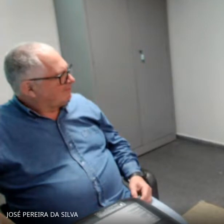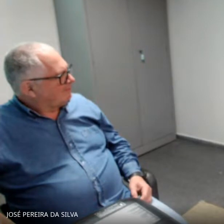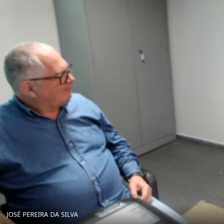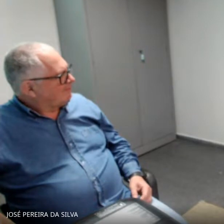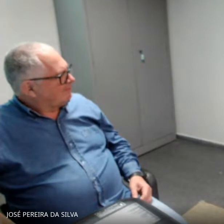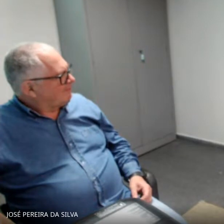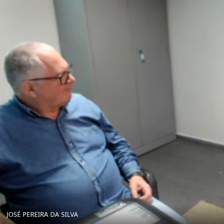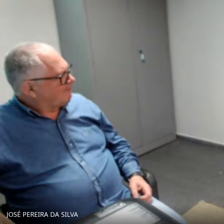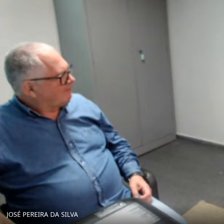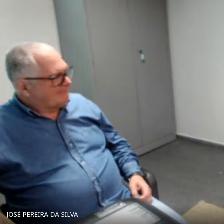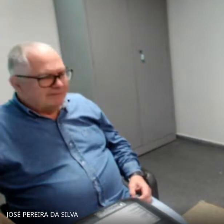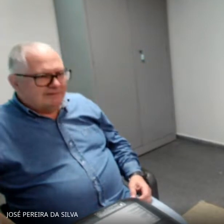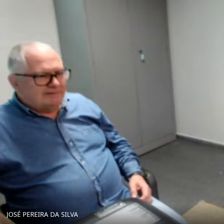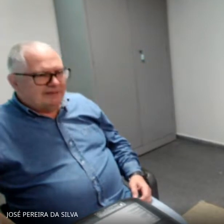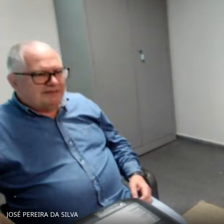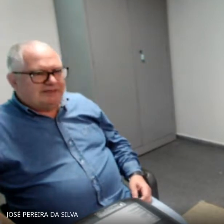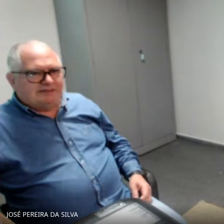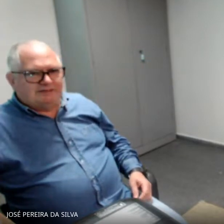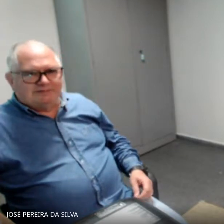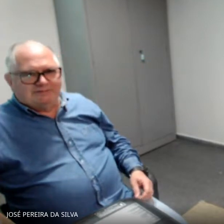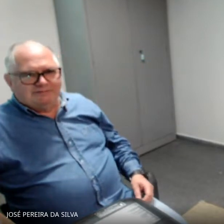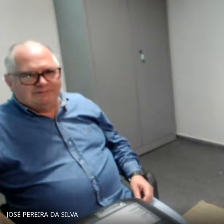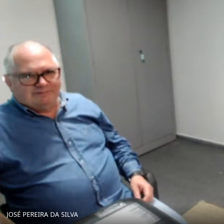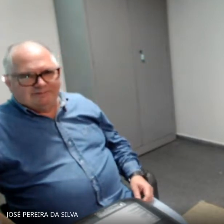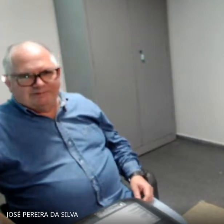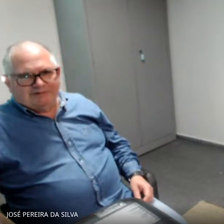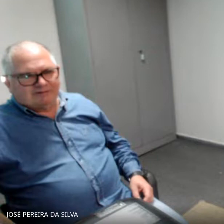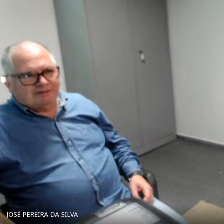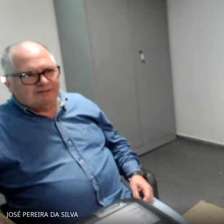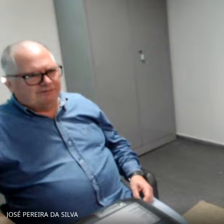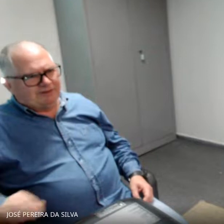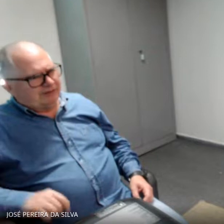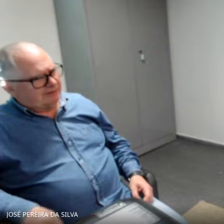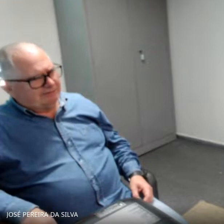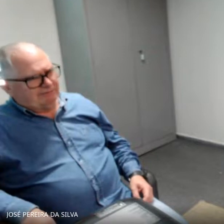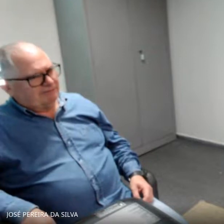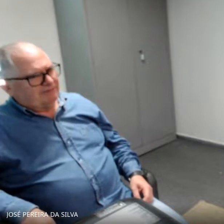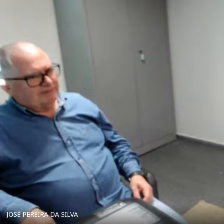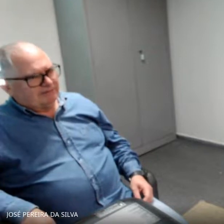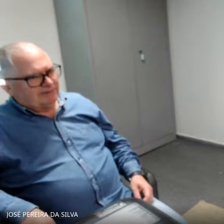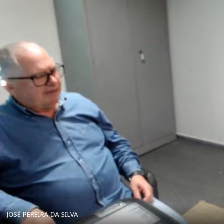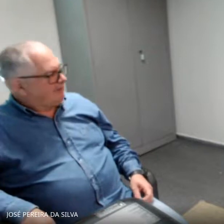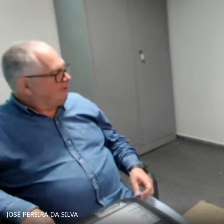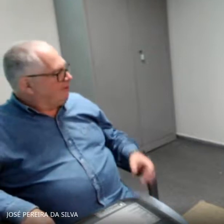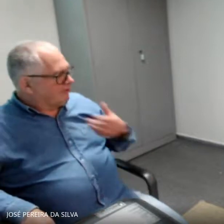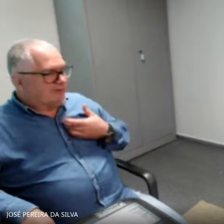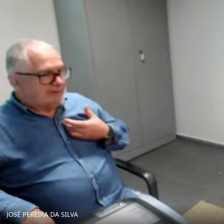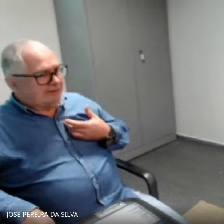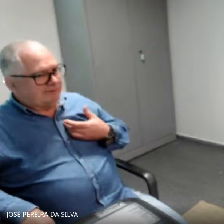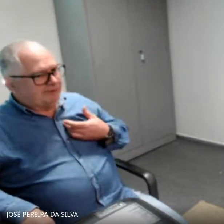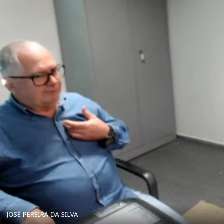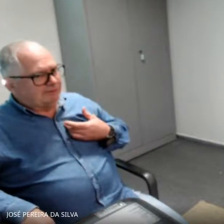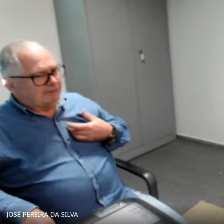fica resistente ao antibiótico, do caso de... Tem gente que tem umas coisas assim, eu também não. É isso, eu sou